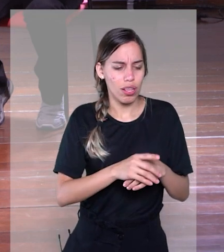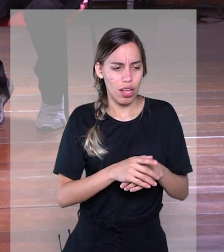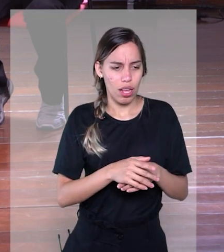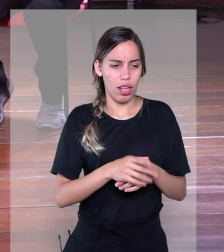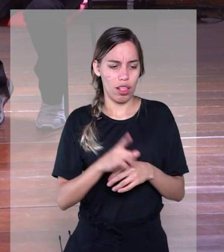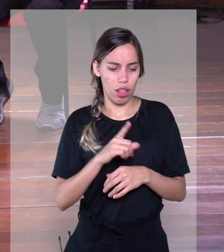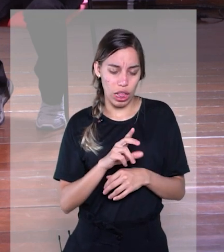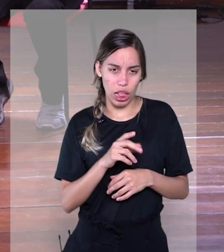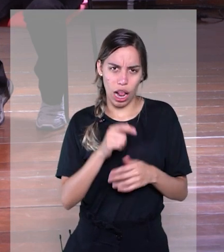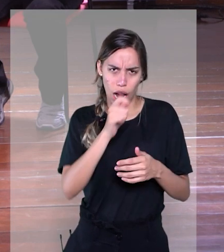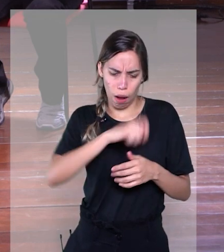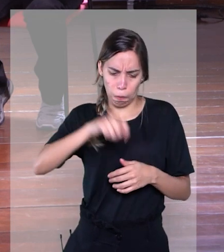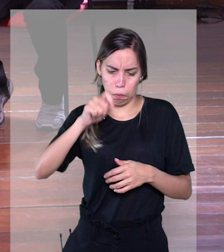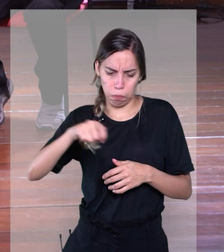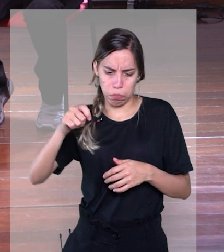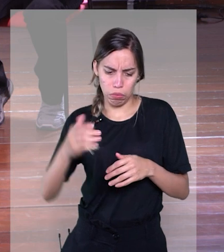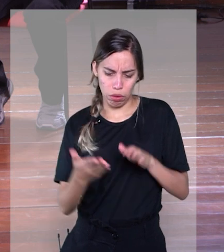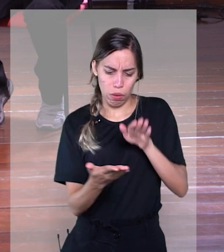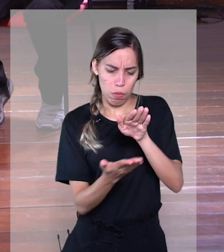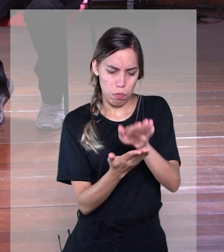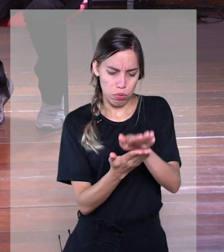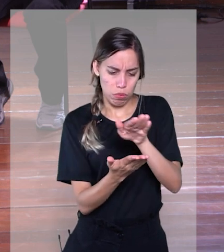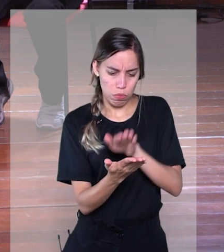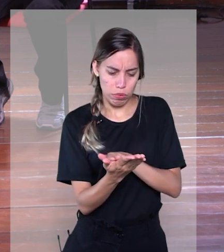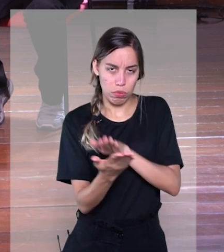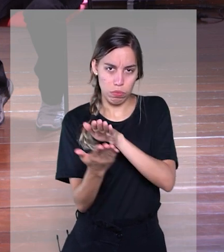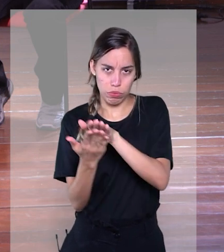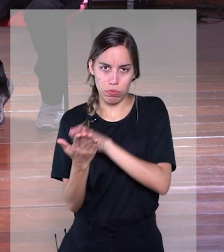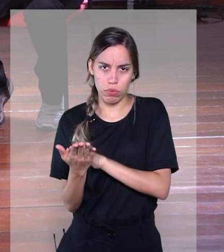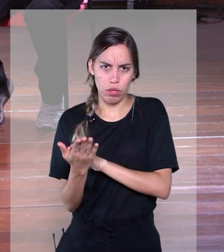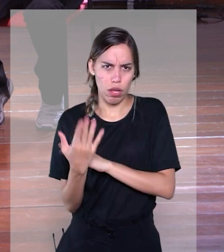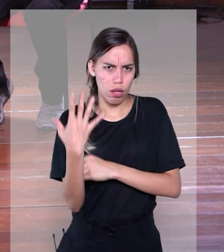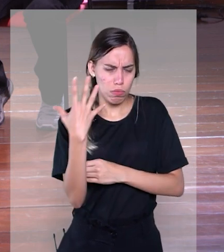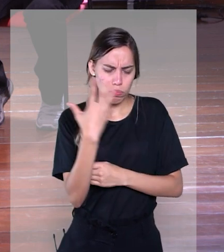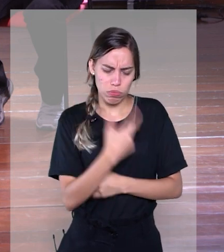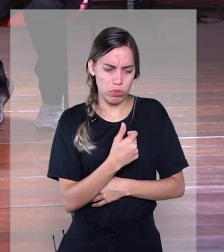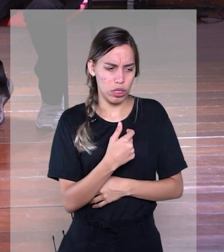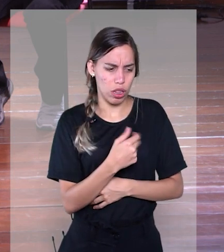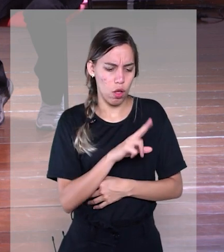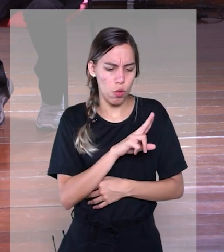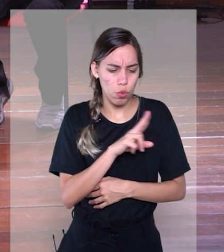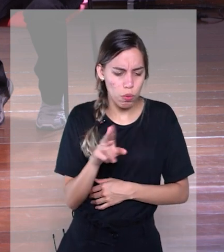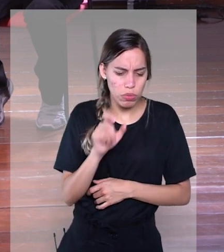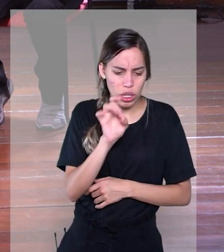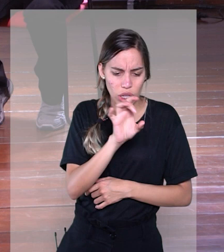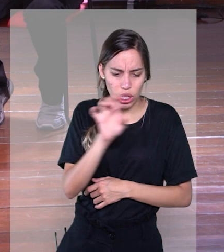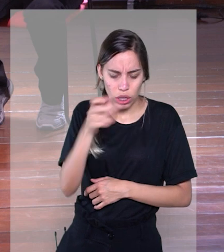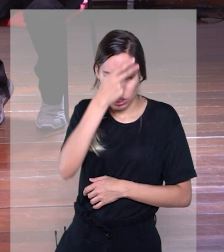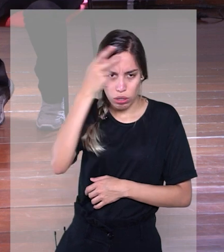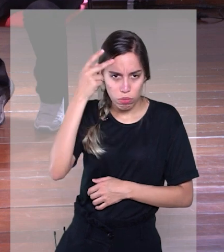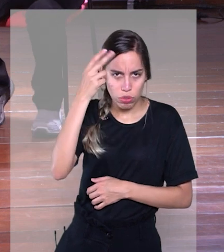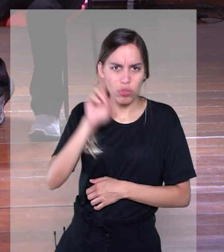é uma coisa muito linda. Ele colava as fotos em cartões todos do mesmo tamanho e anotava o nome das pessoas, as datas, enfim,